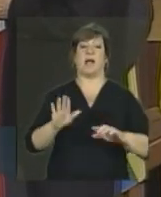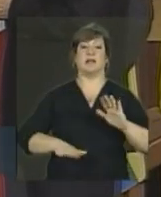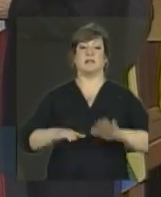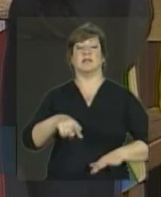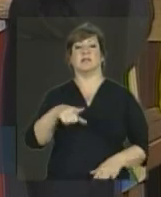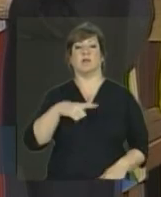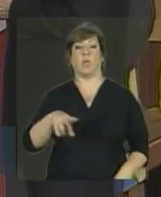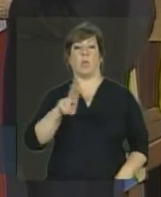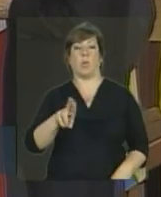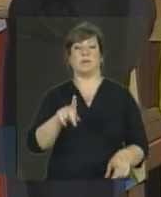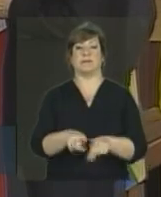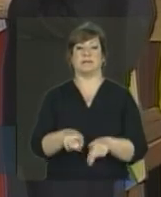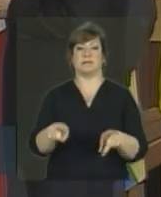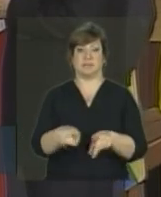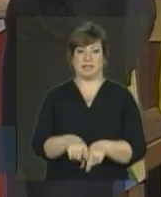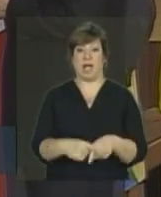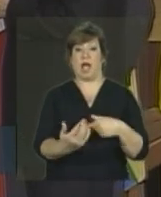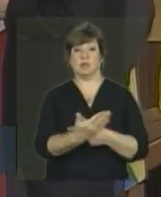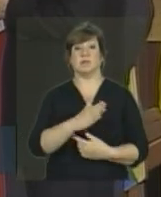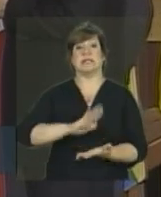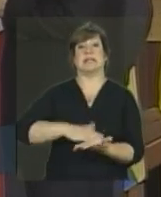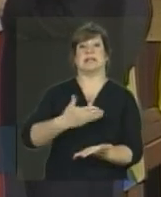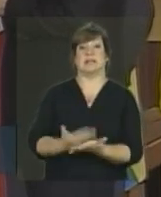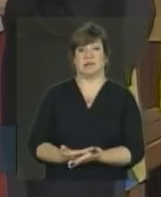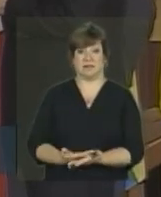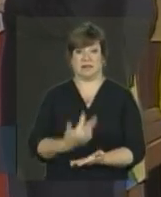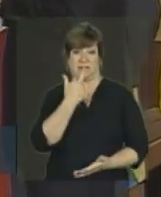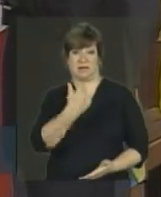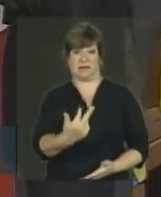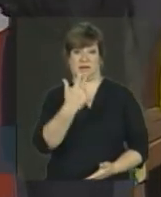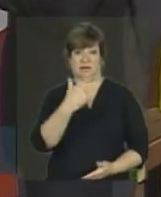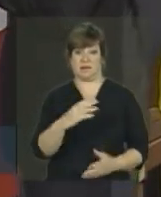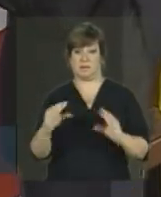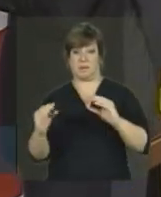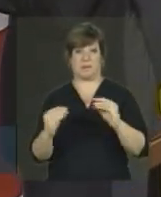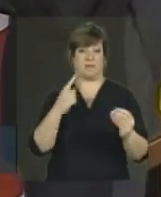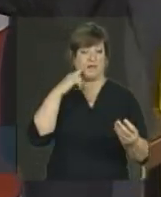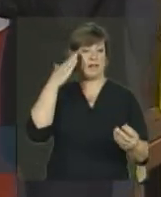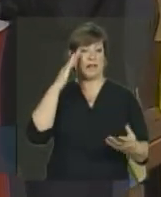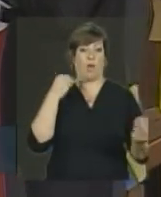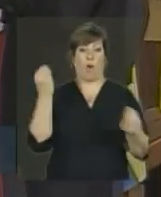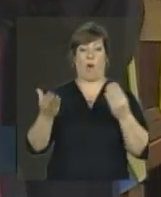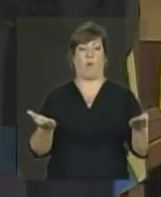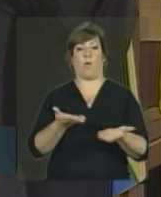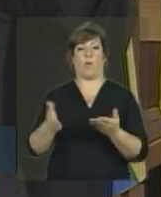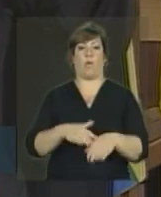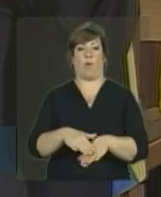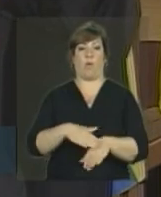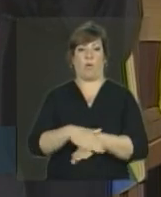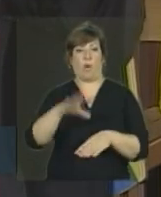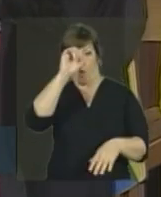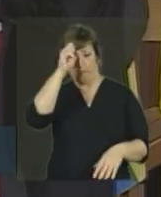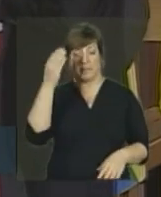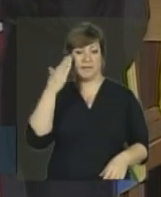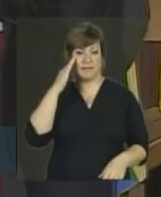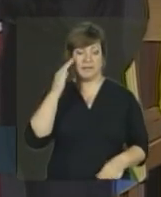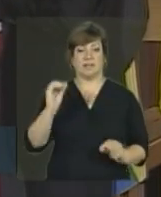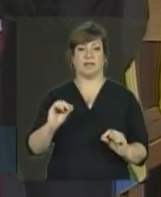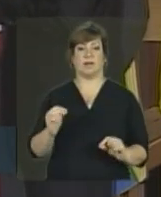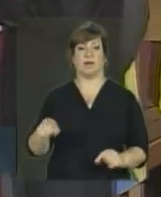vezes aí utiliza a ajuda do tradutor, que faz aí a tradução para que ela possa